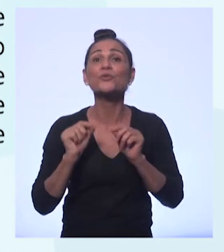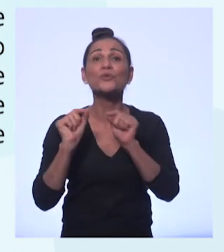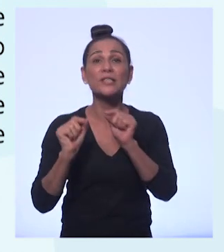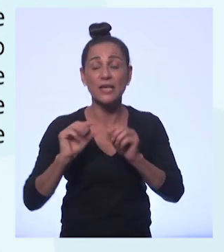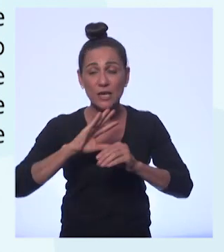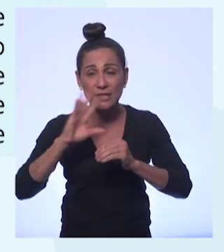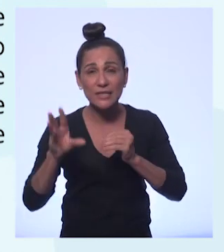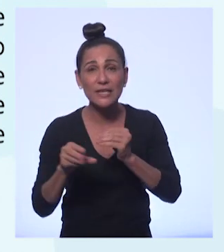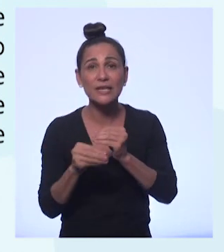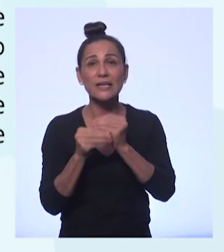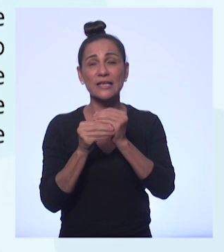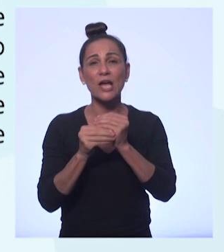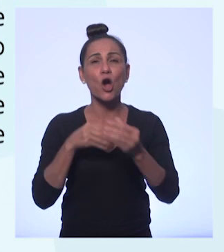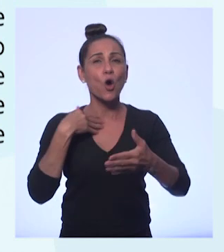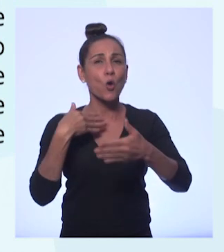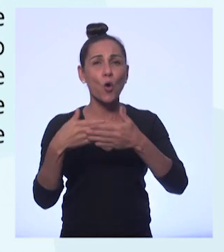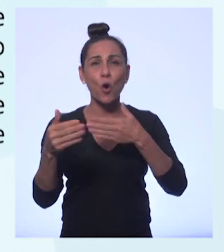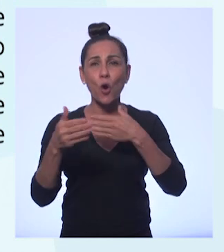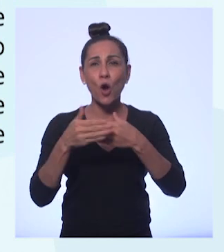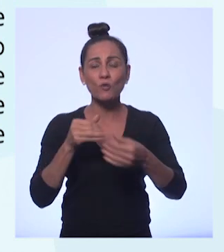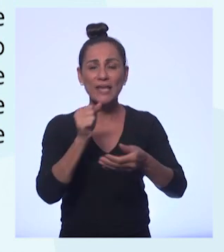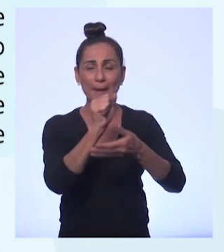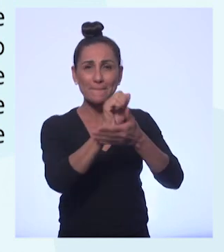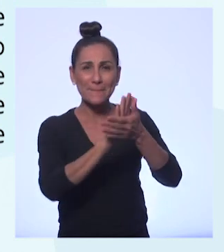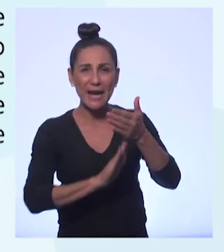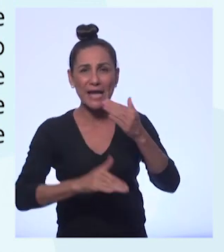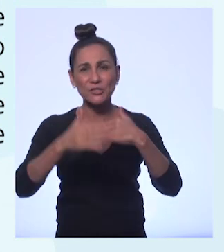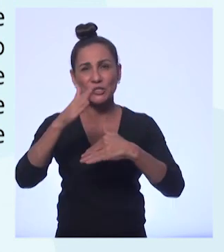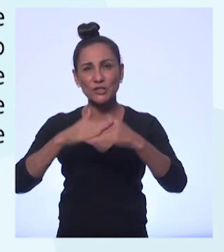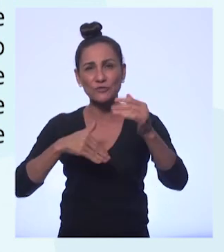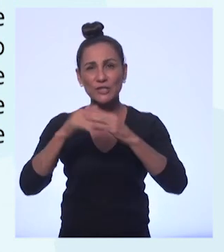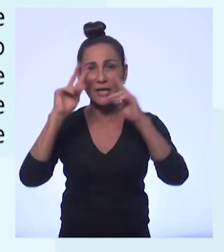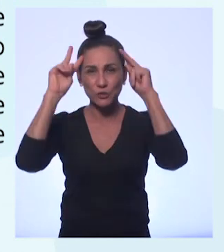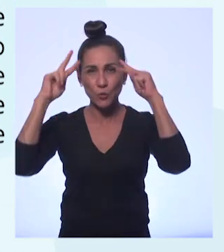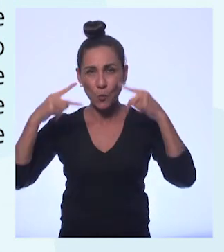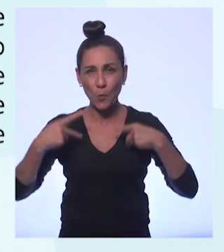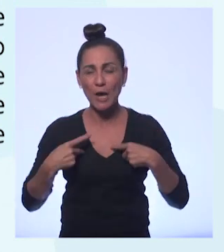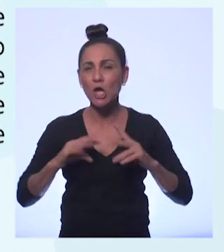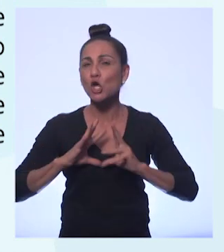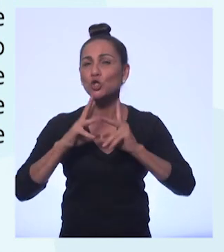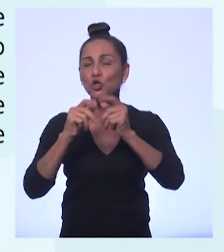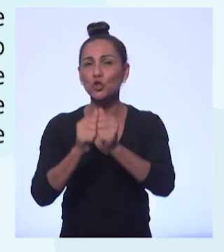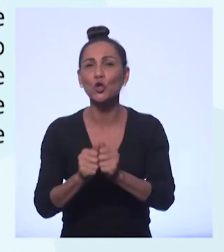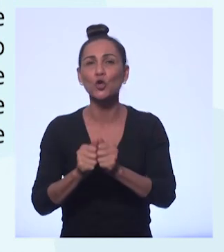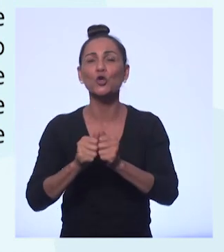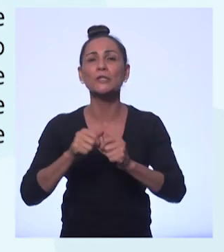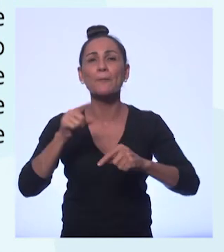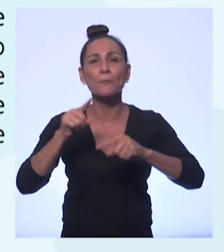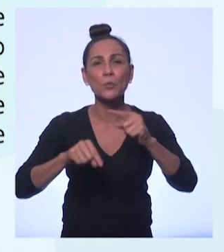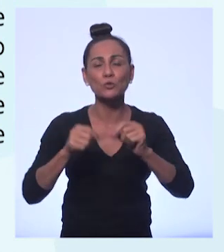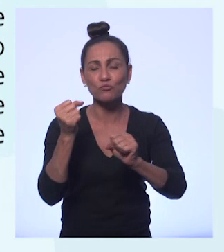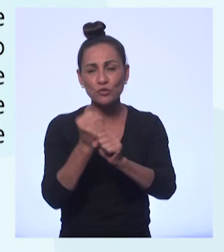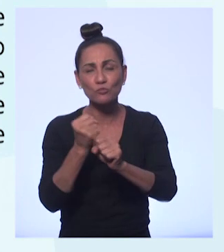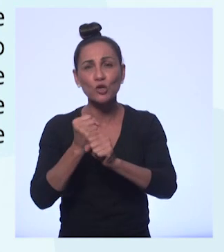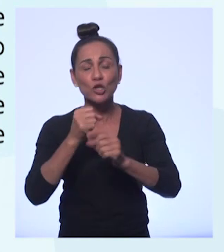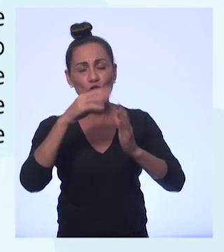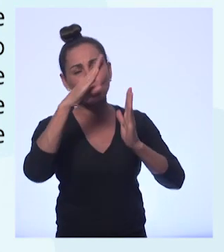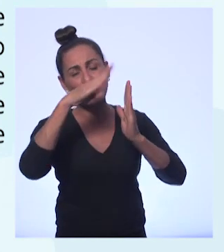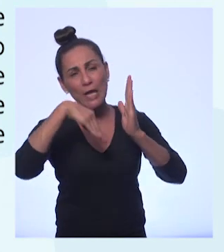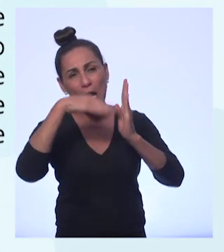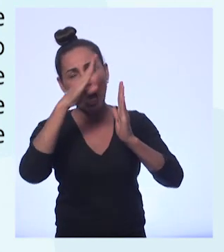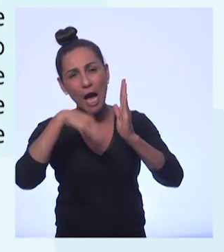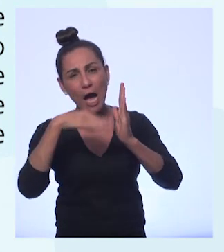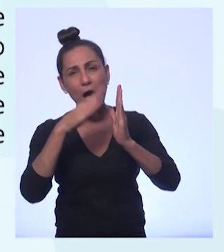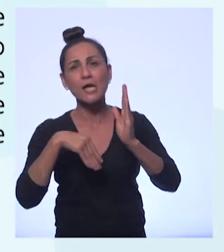engloba qualquer atividade humana, uma vez que denota toda a produção de obra, o que abrange desde